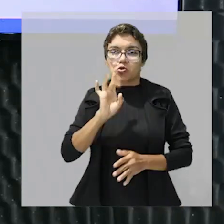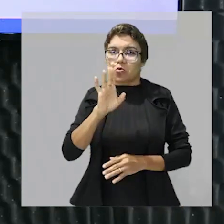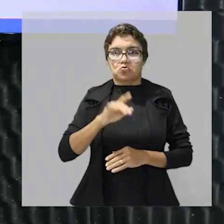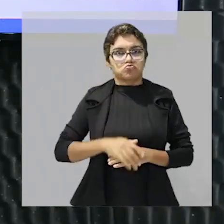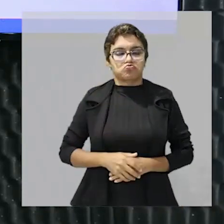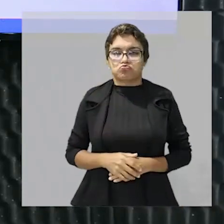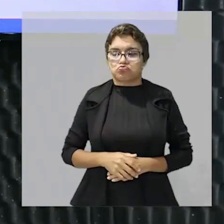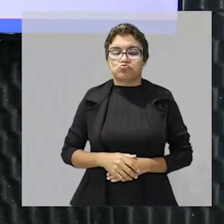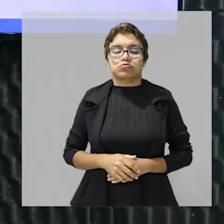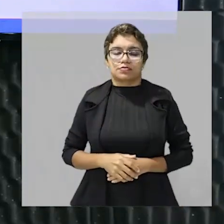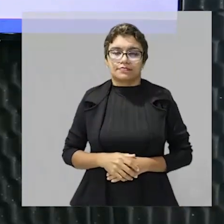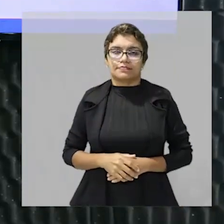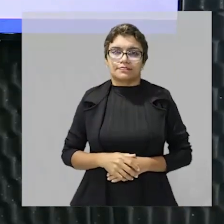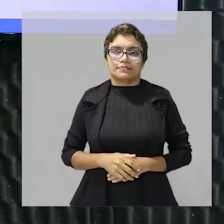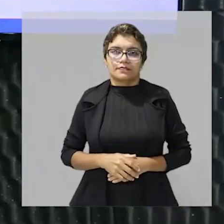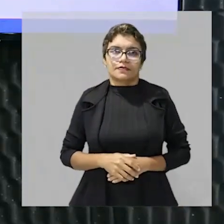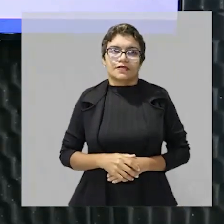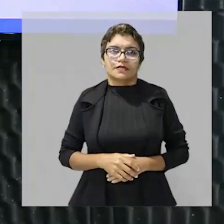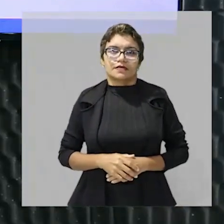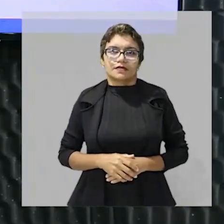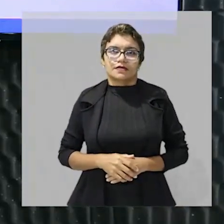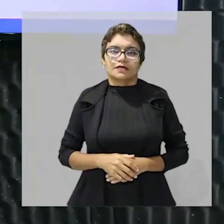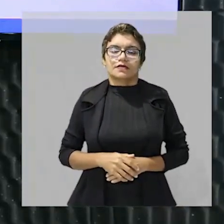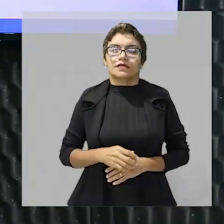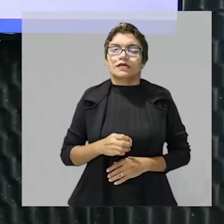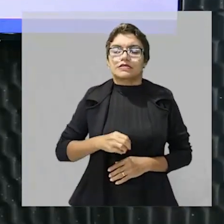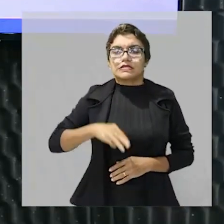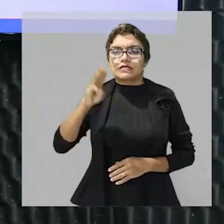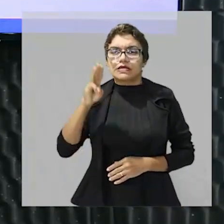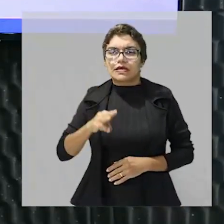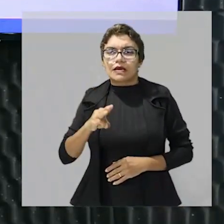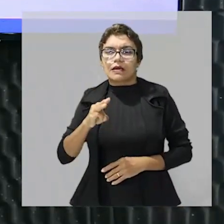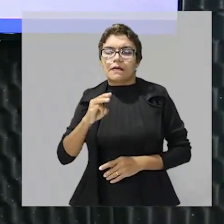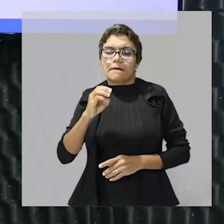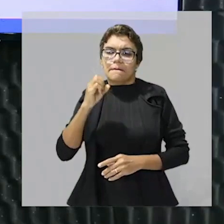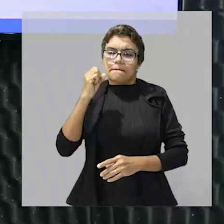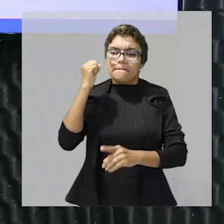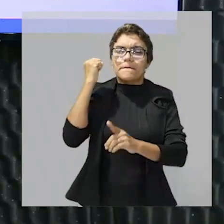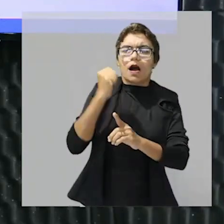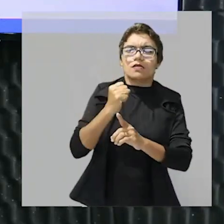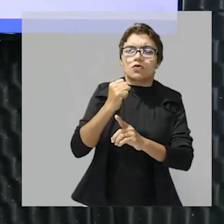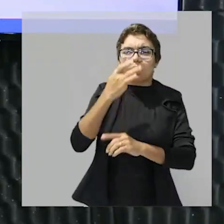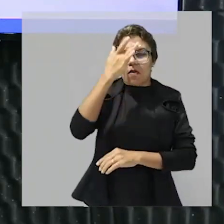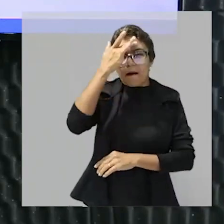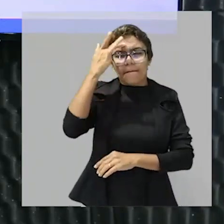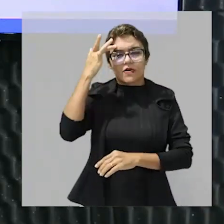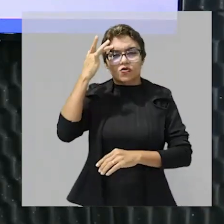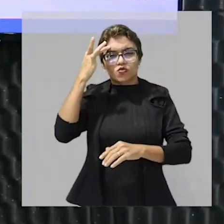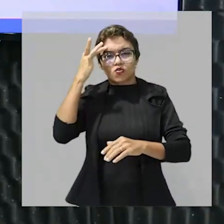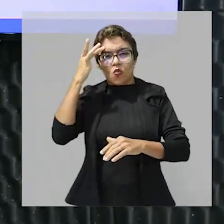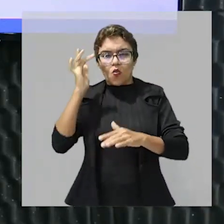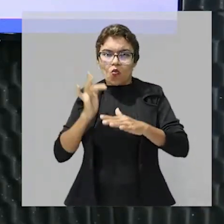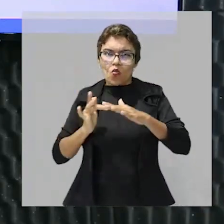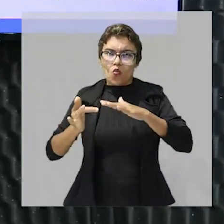vez. E colocasse assim, quem matou tal pessoa que está na mídia, e jogasse